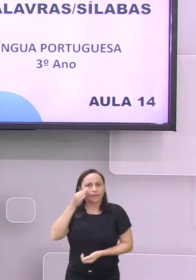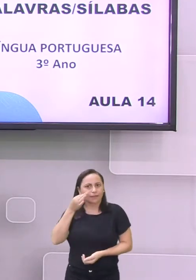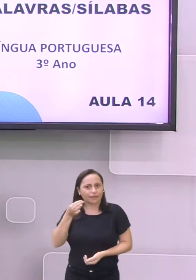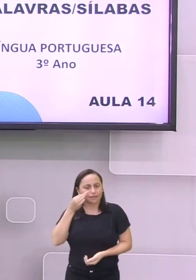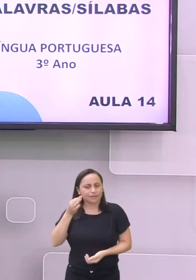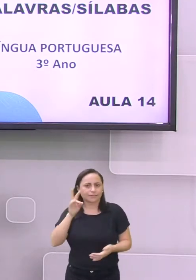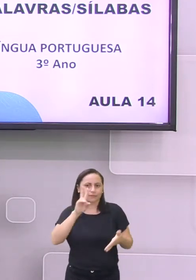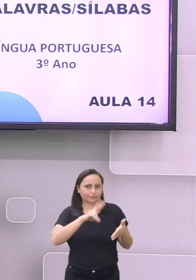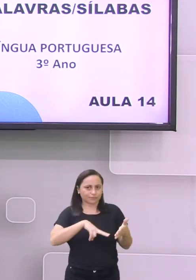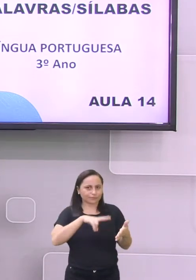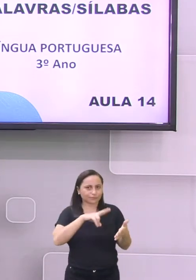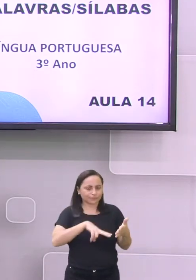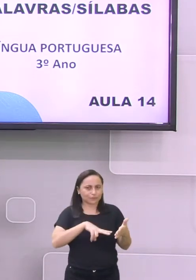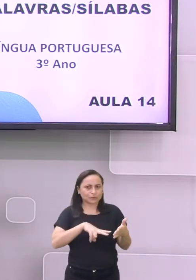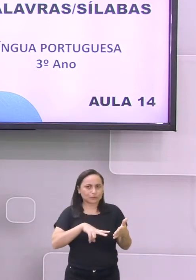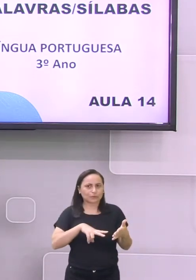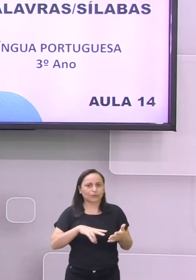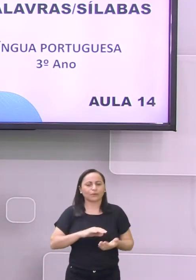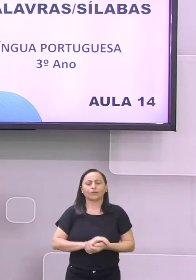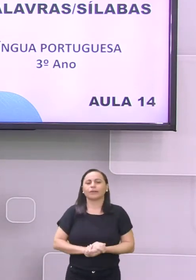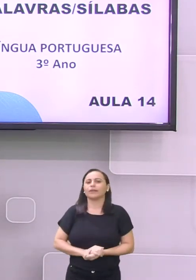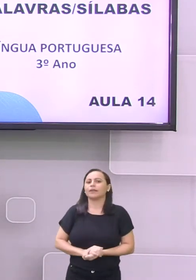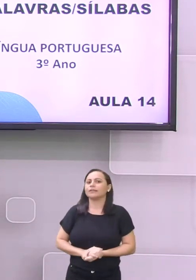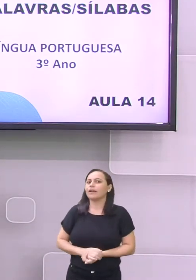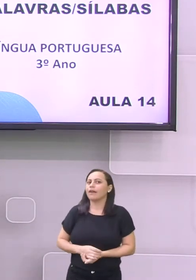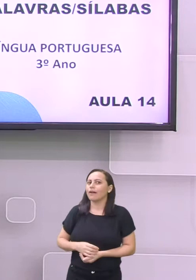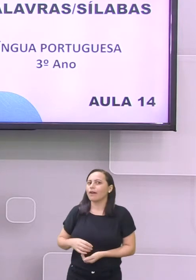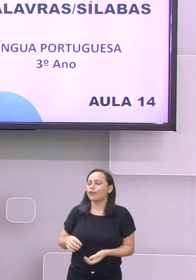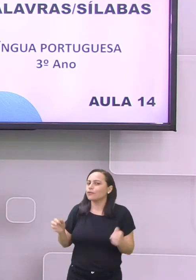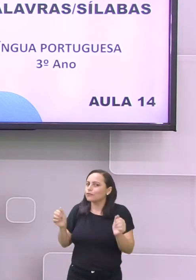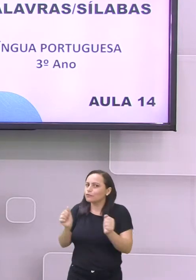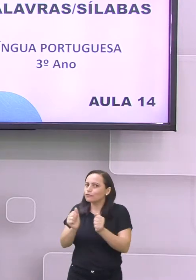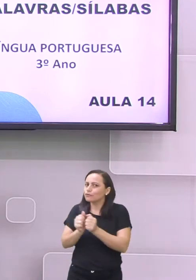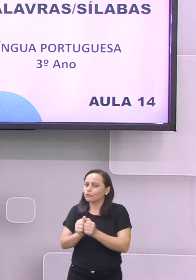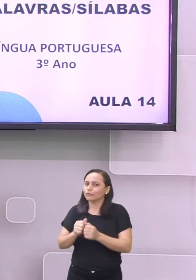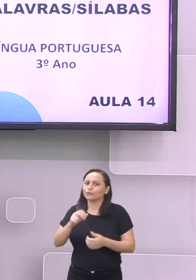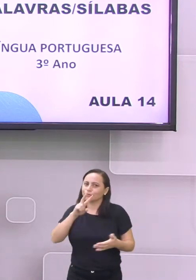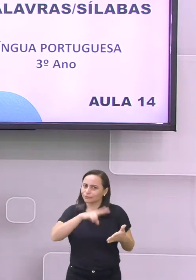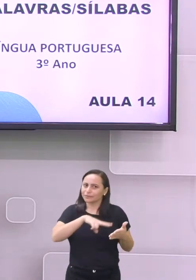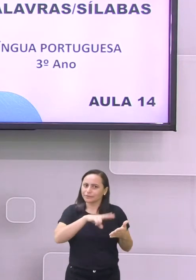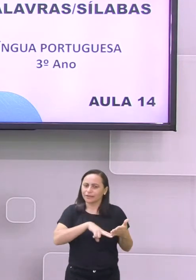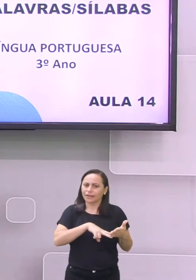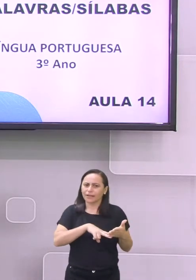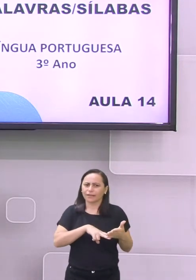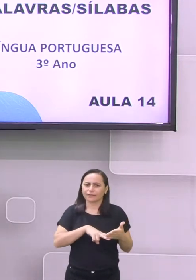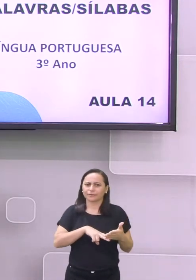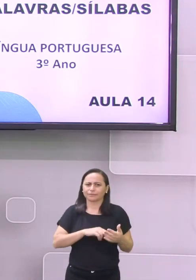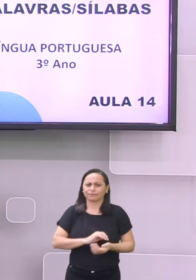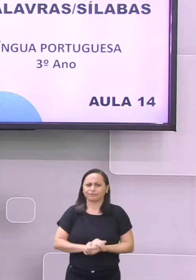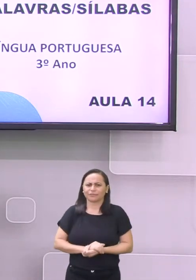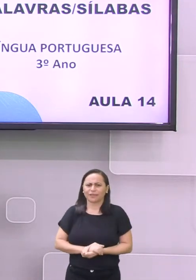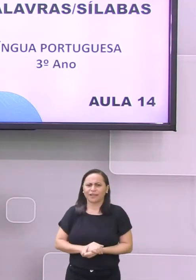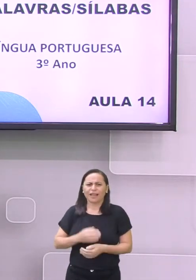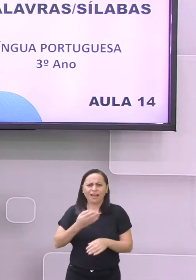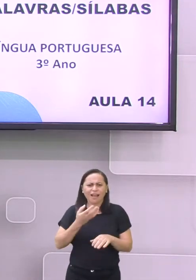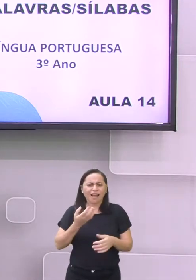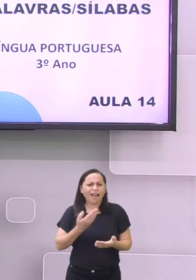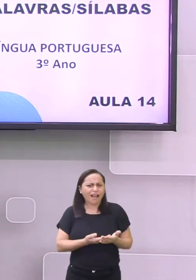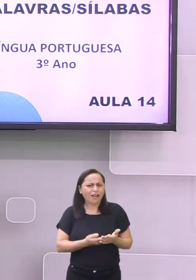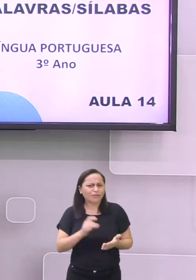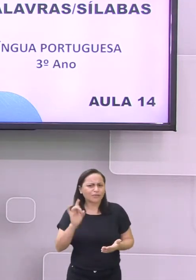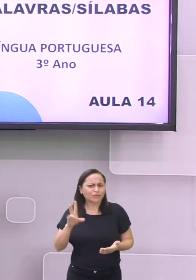na leitura e fique ligadinho para fazer a leitura juntinho comigo. E a nossa aula é só sobre leitura?